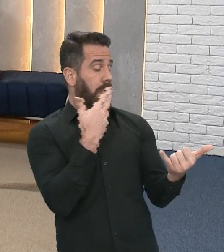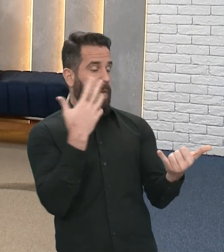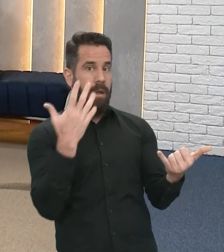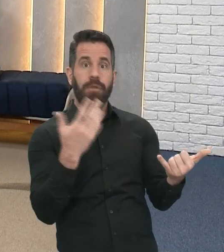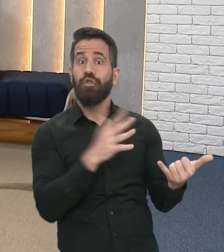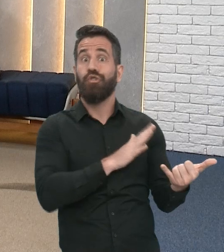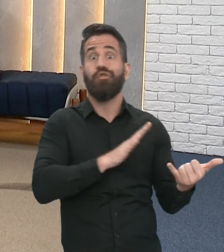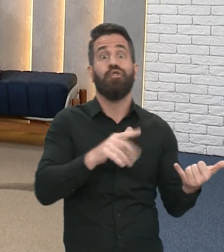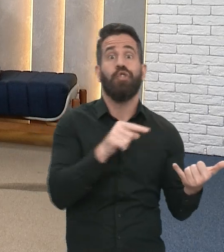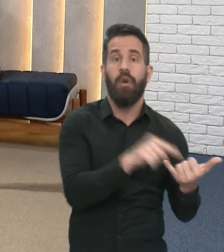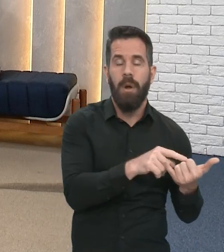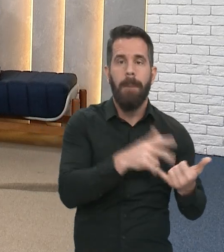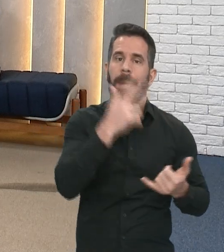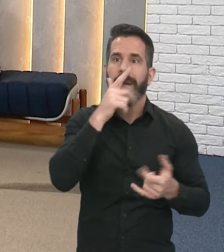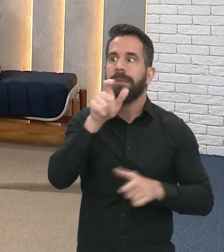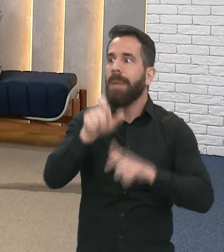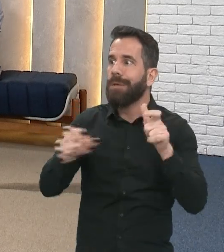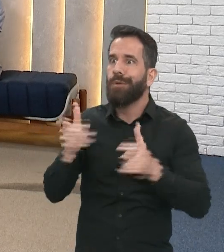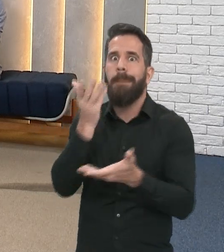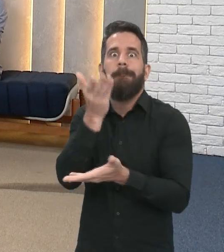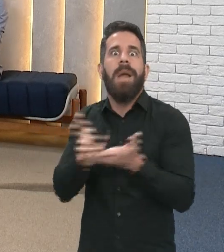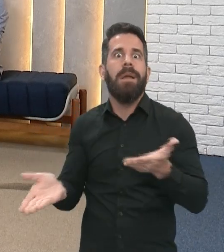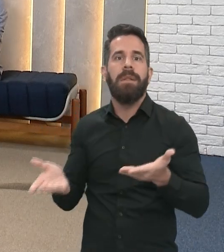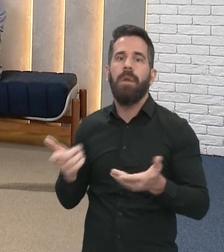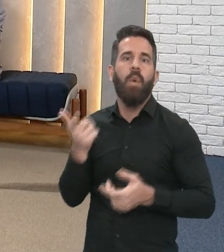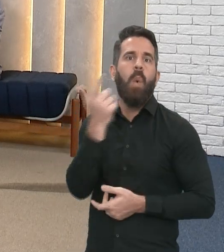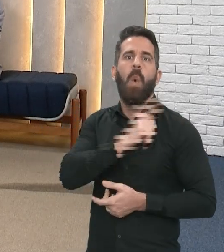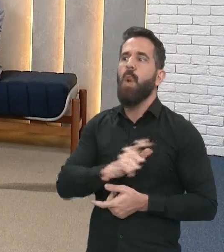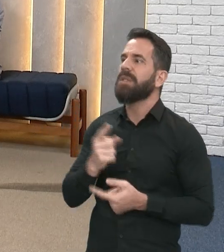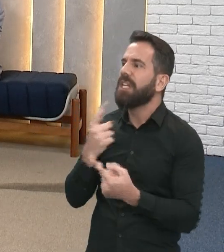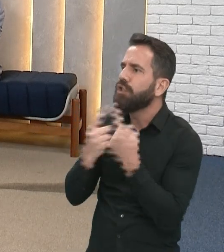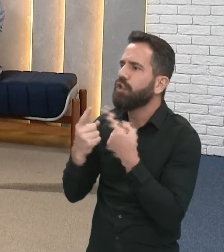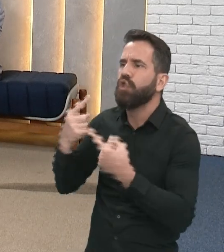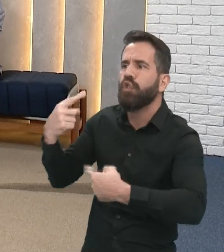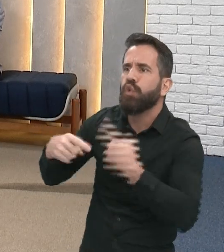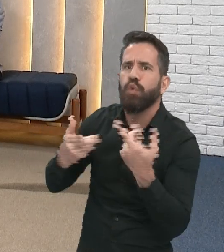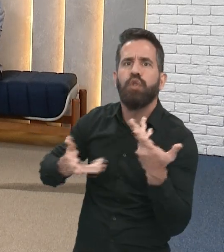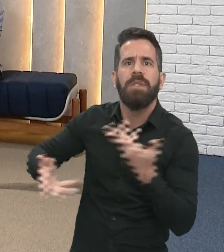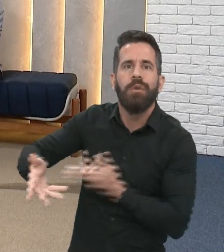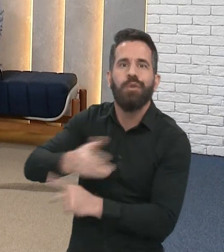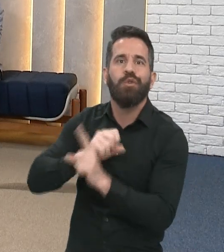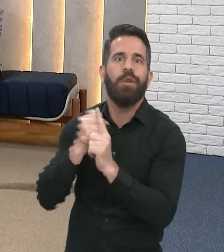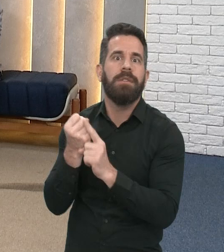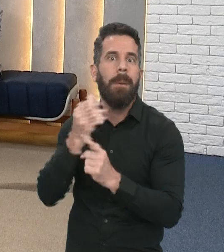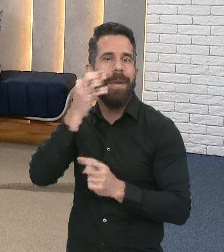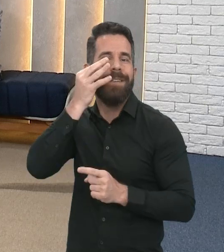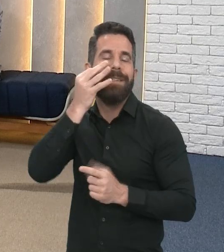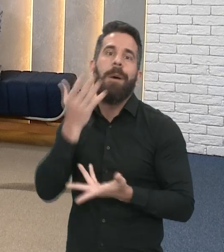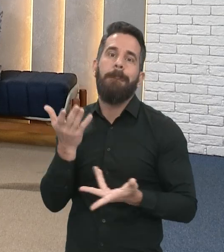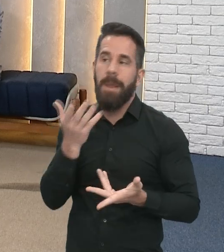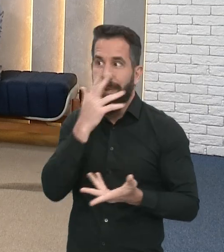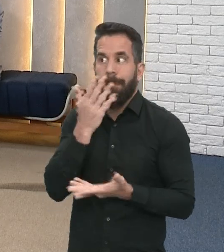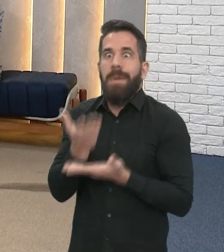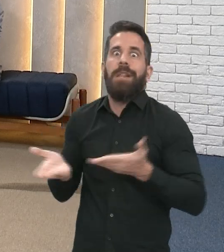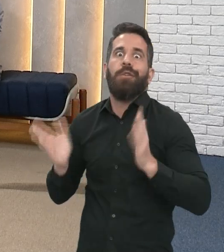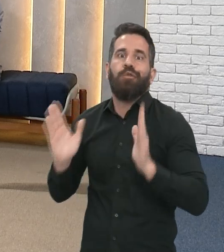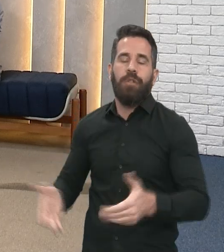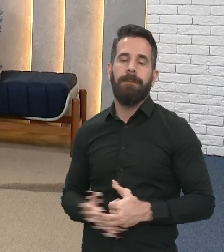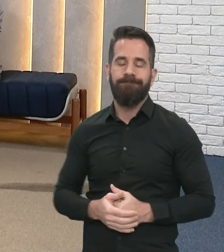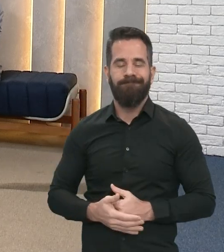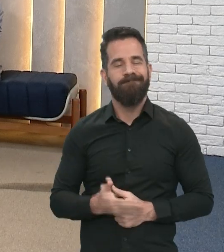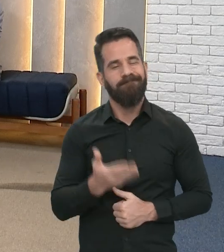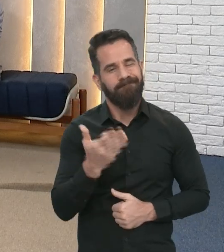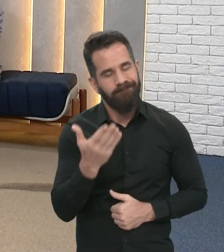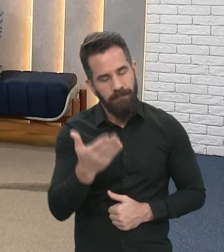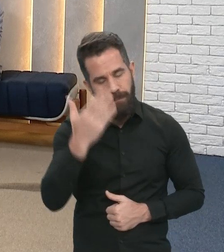e de ter essas discussões sociais presencialmente. Mas então eu quero aqui agradecer mais uma vez a